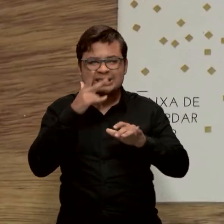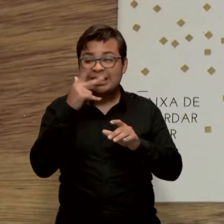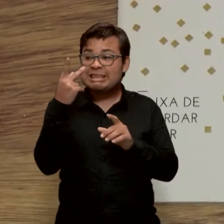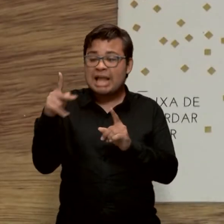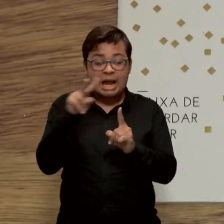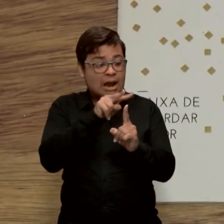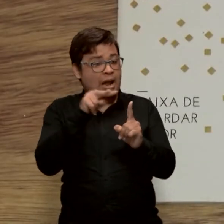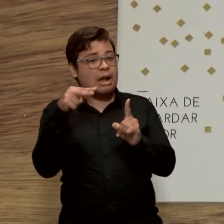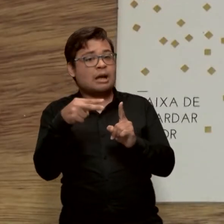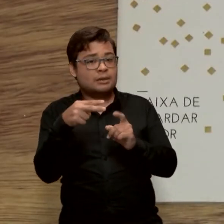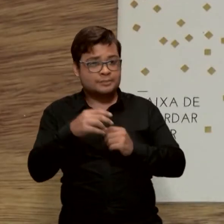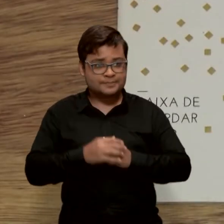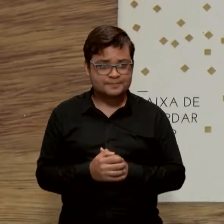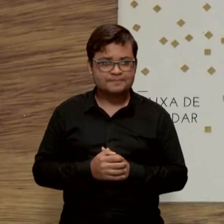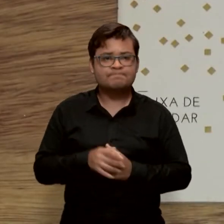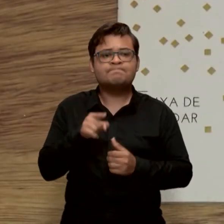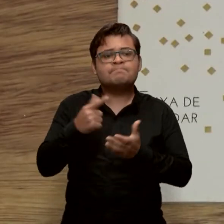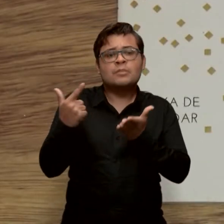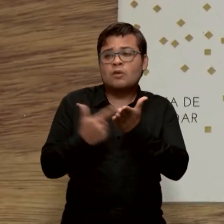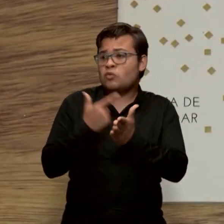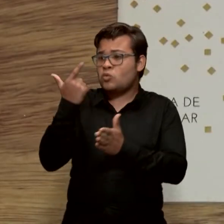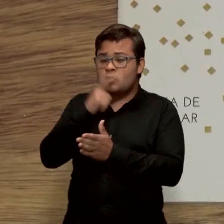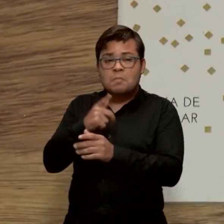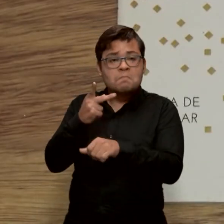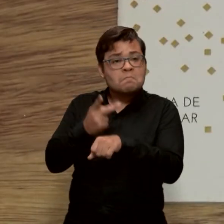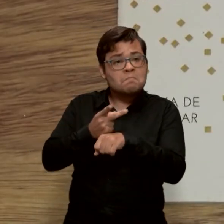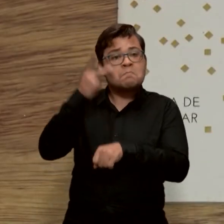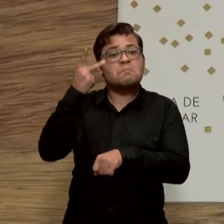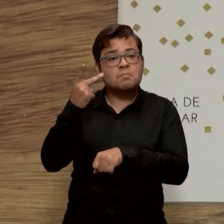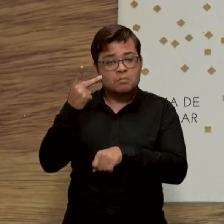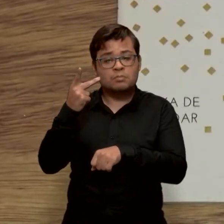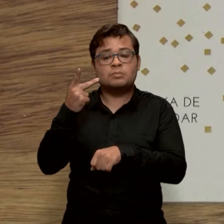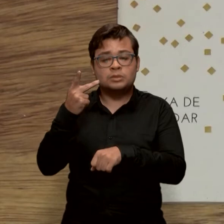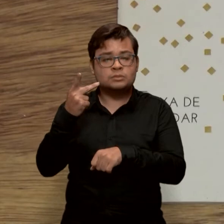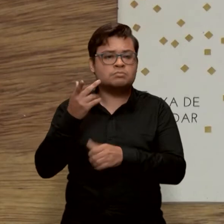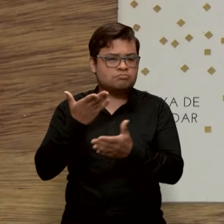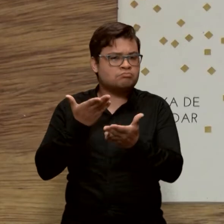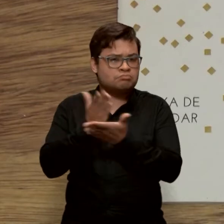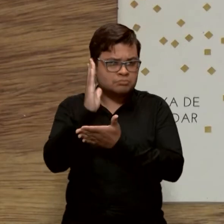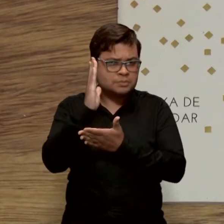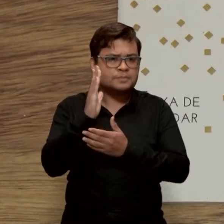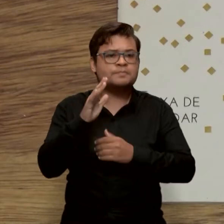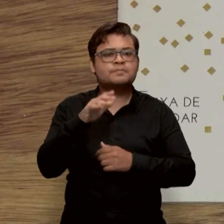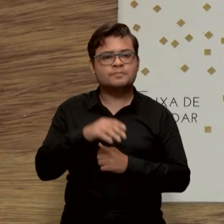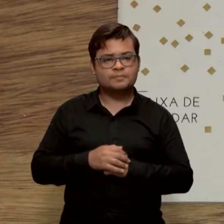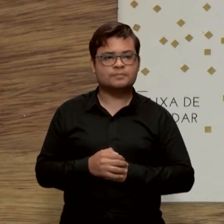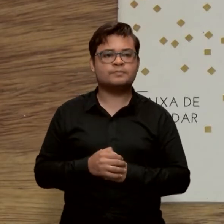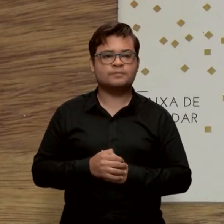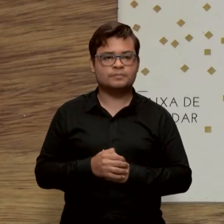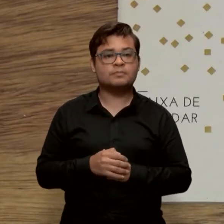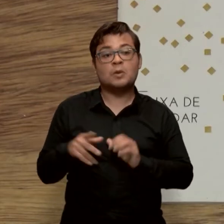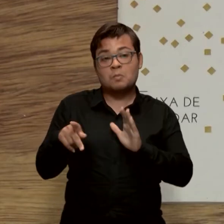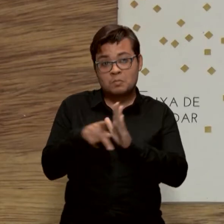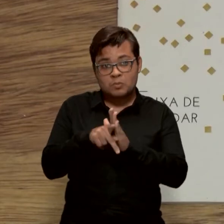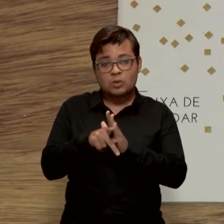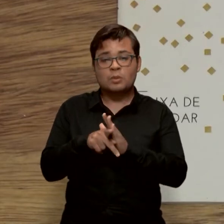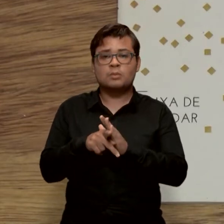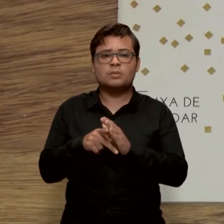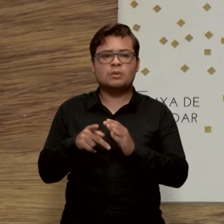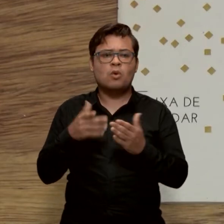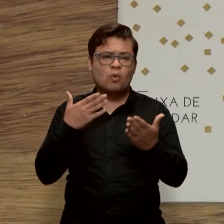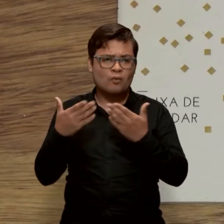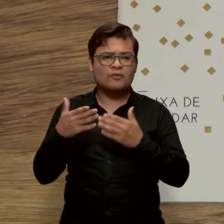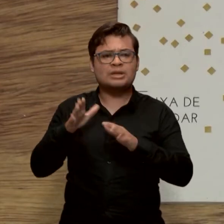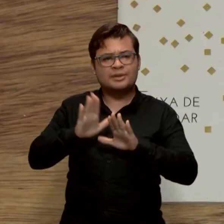O livro foi ganhador do concurso literário Coleção Vertentes, na categoria Prosa Infantil. Vale